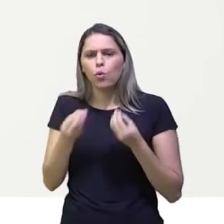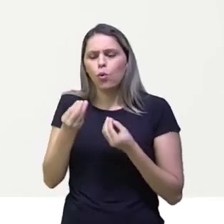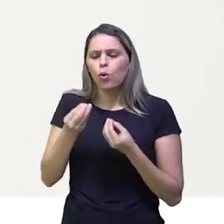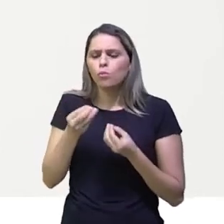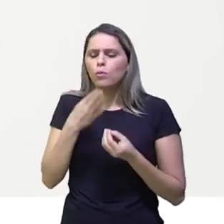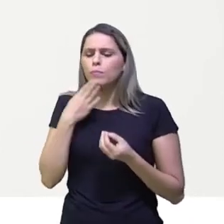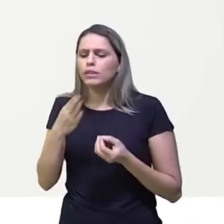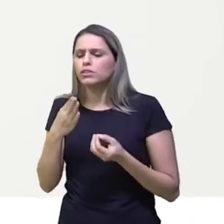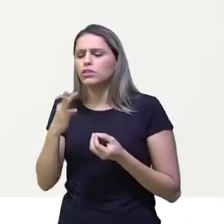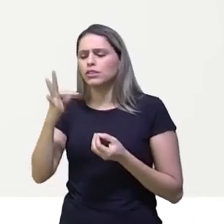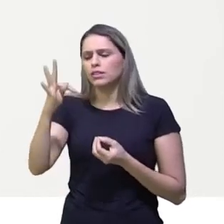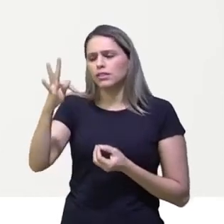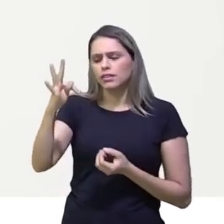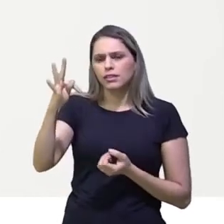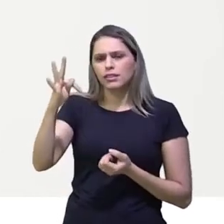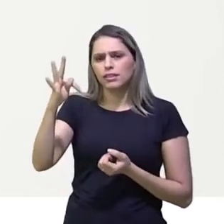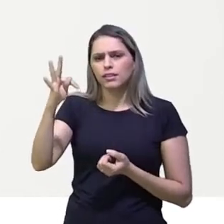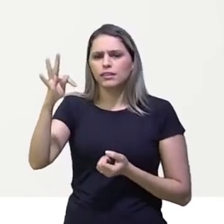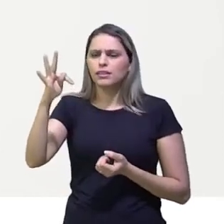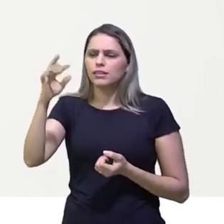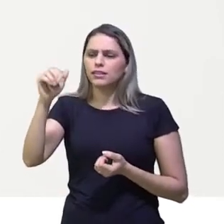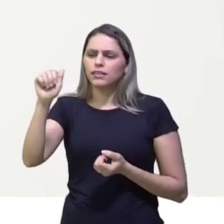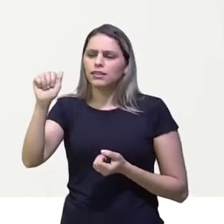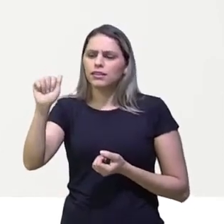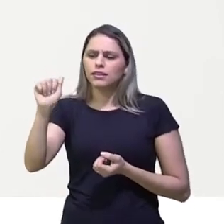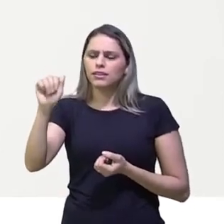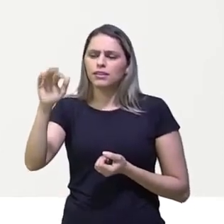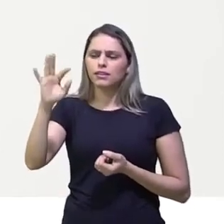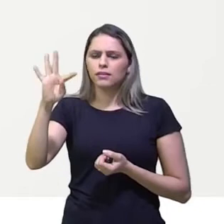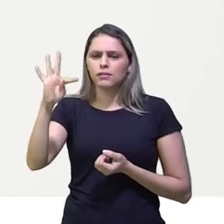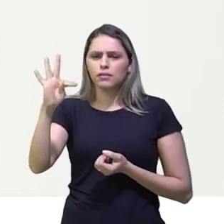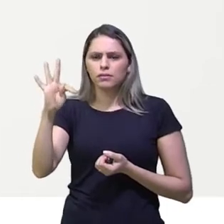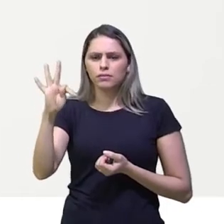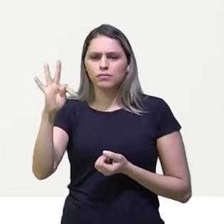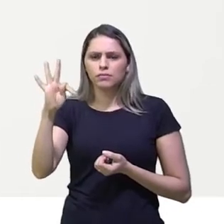escreveriam? Substituiriam T pelo D, será? Ta,